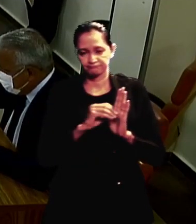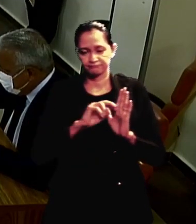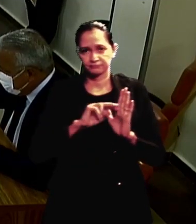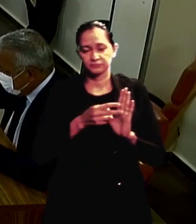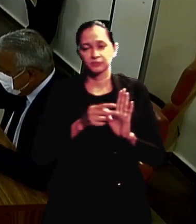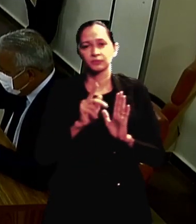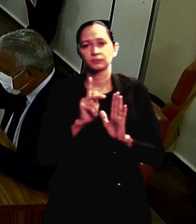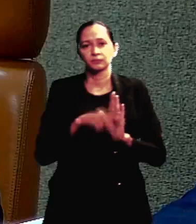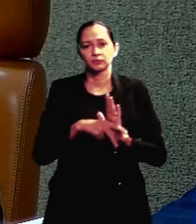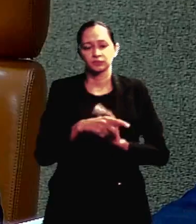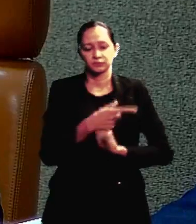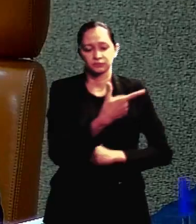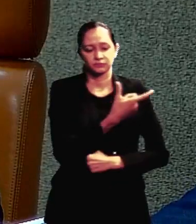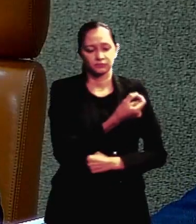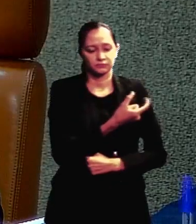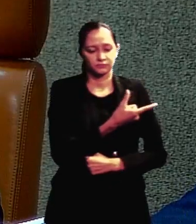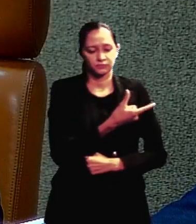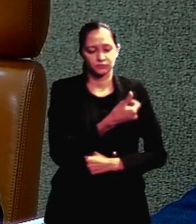projeto